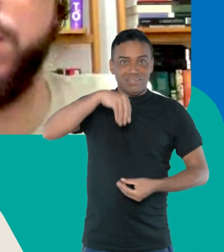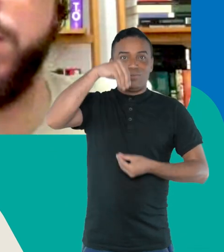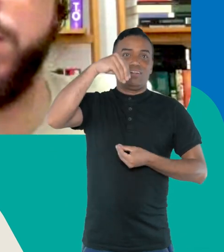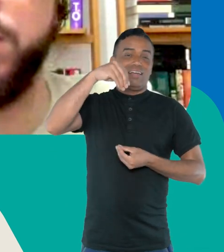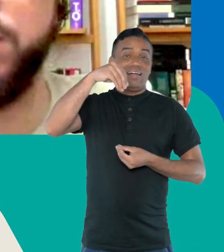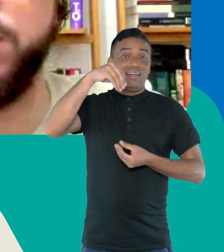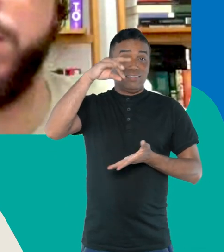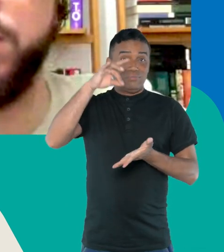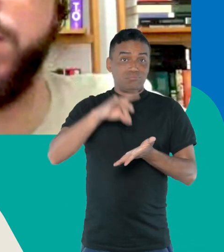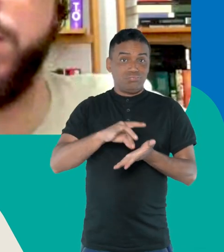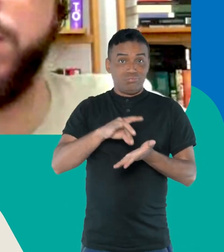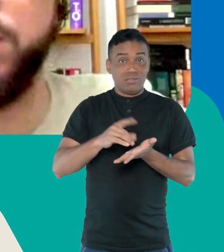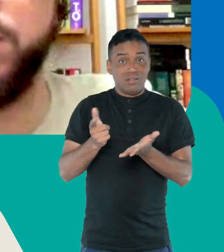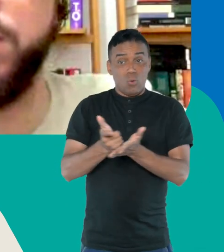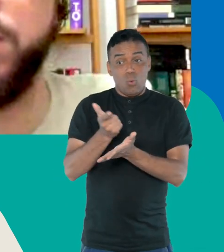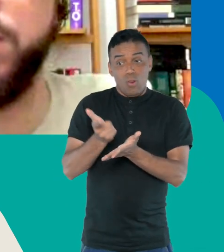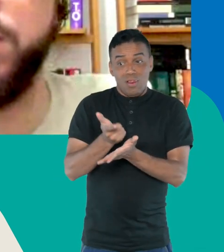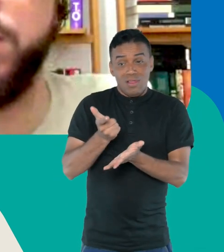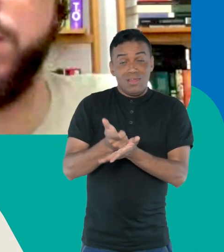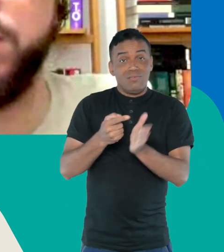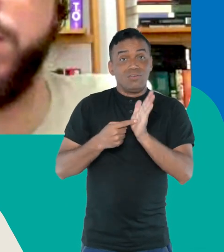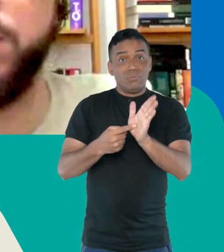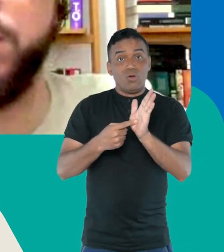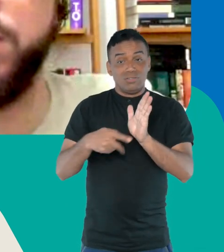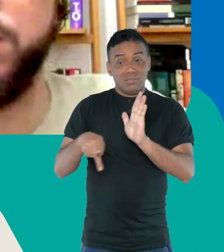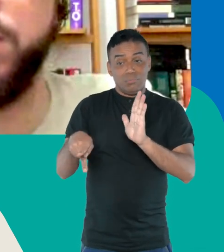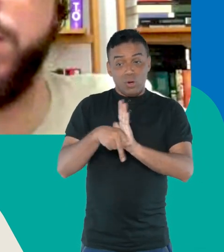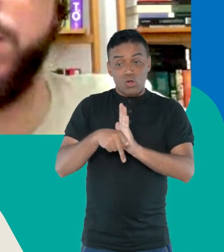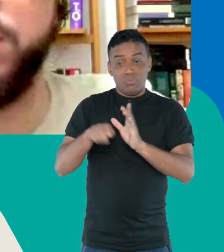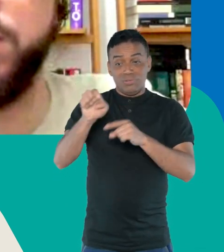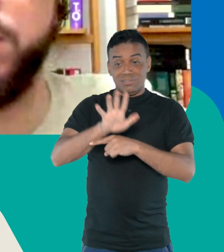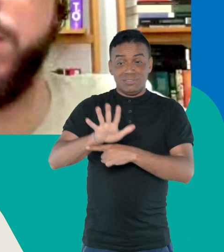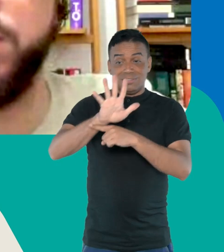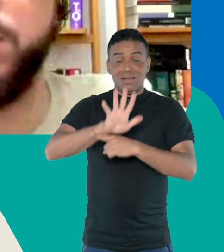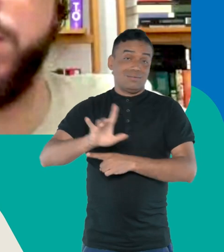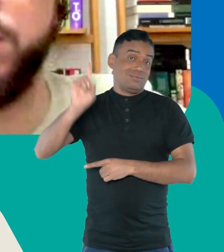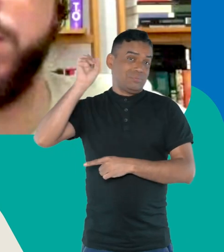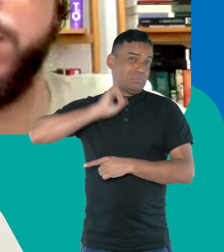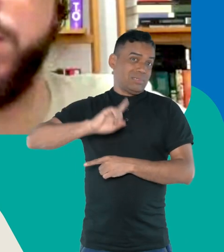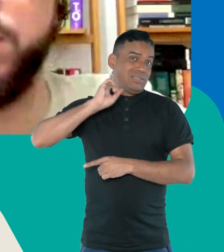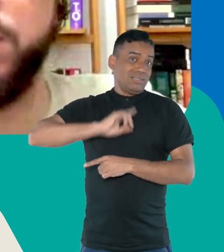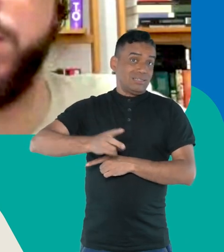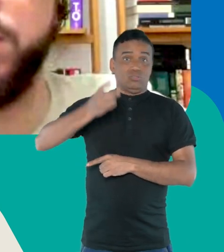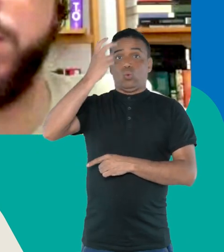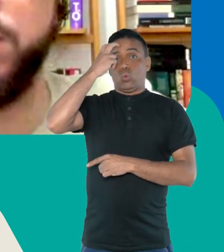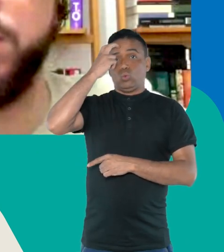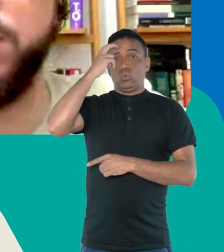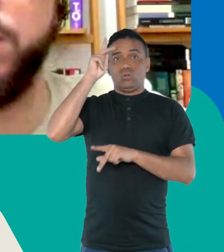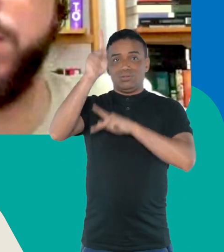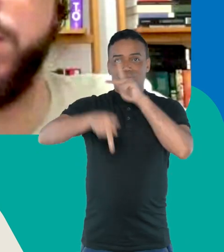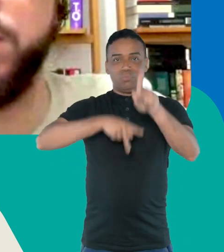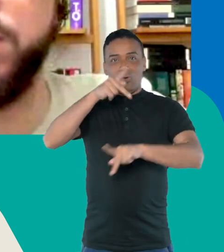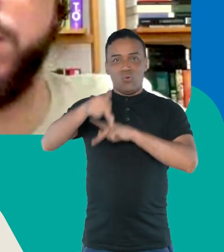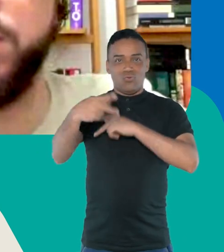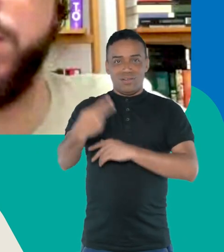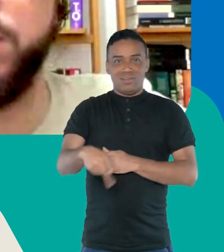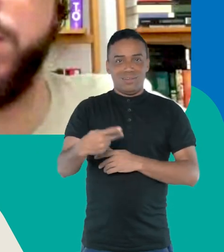justamente porque é um livro que fala de Minas, bastante de Minas, então eu